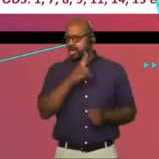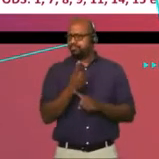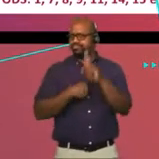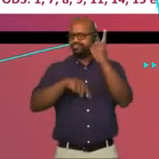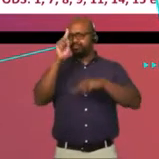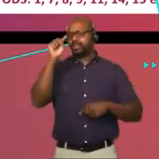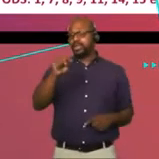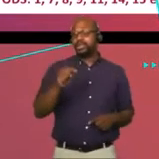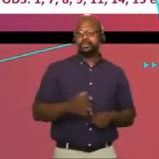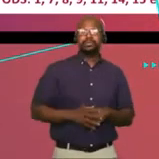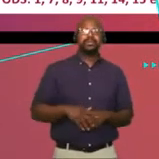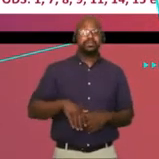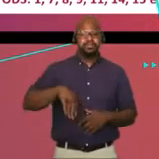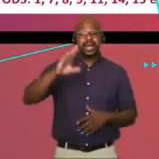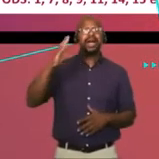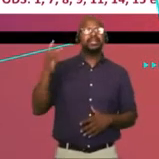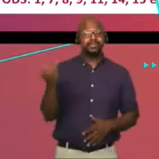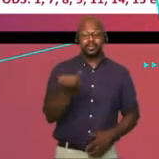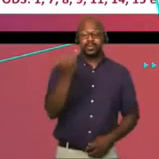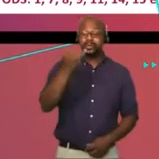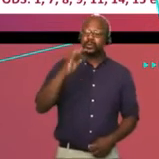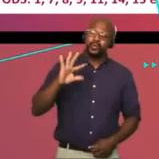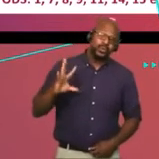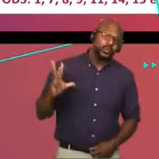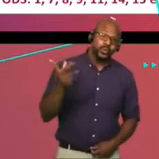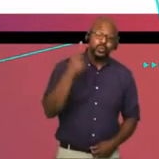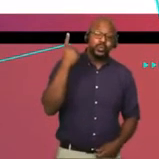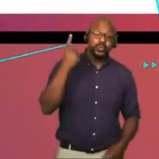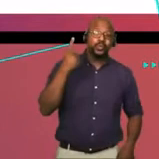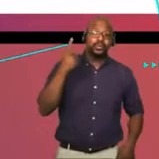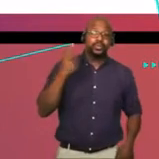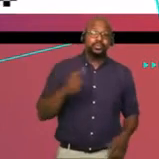e mais importante de tudo